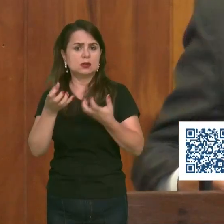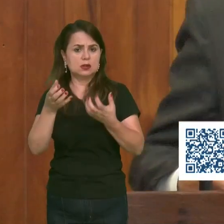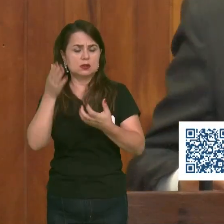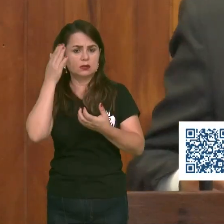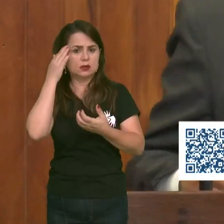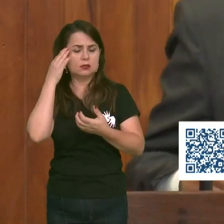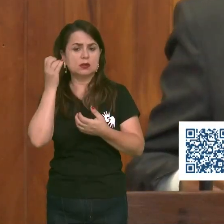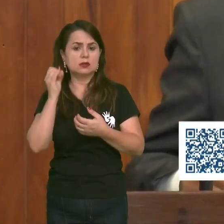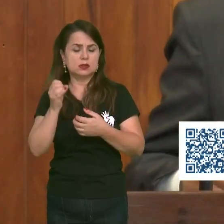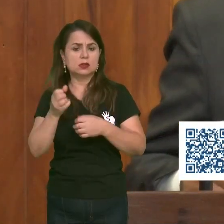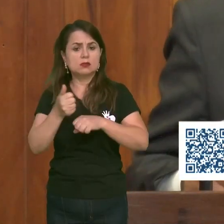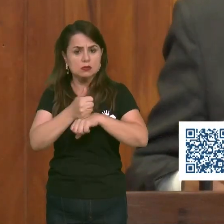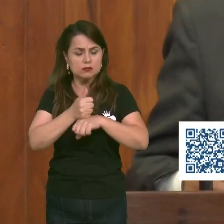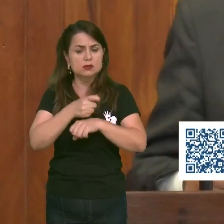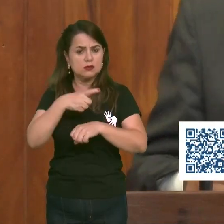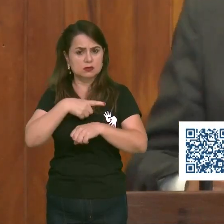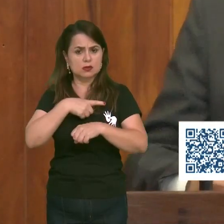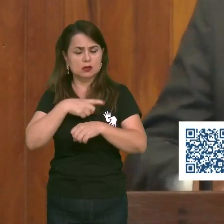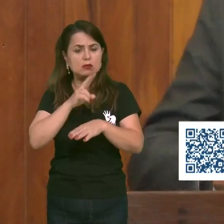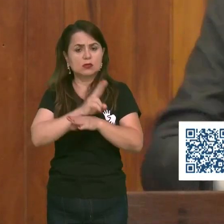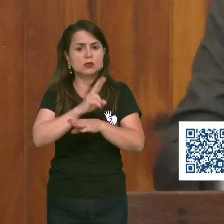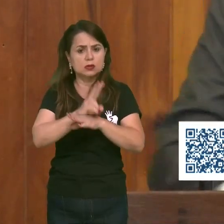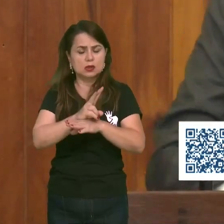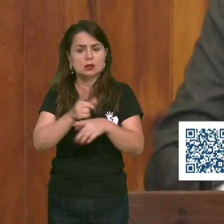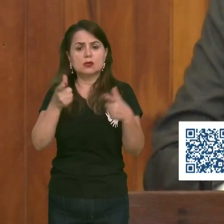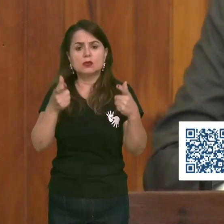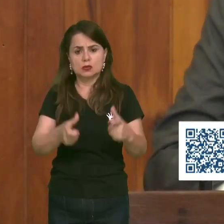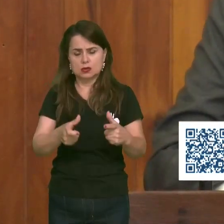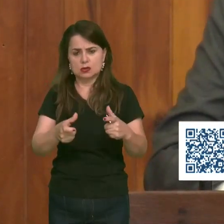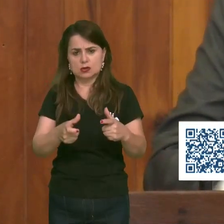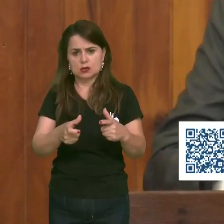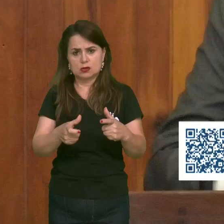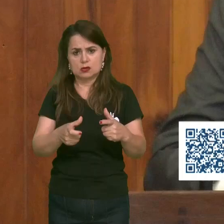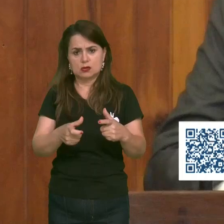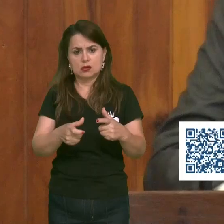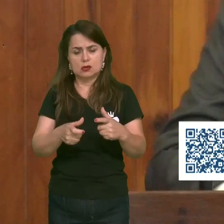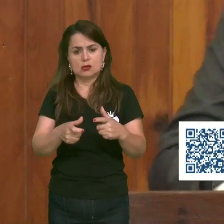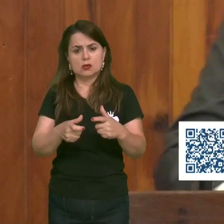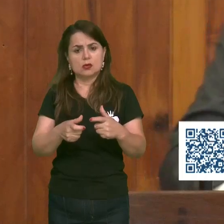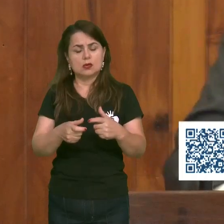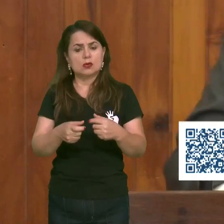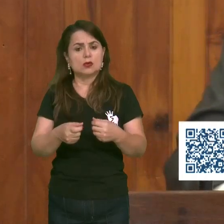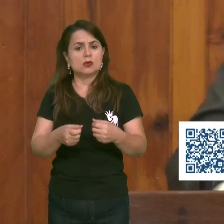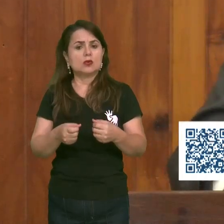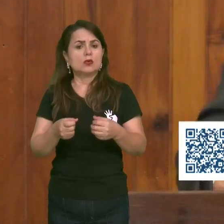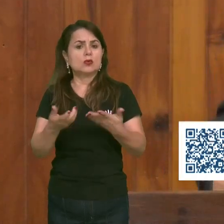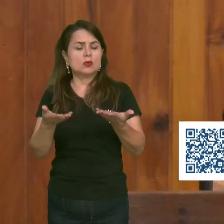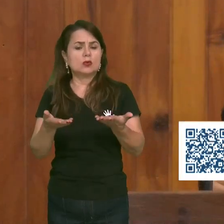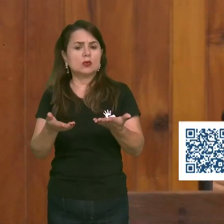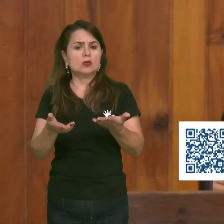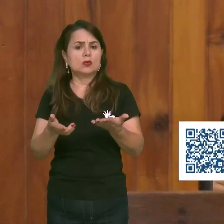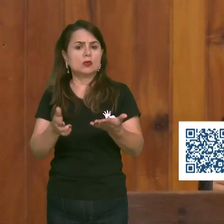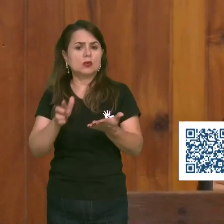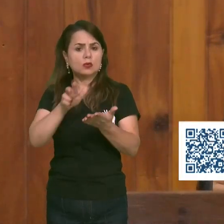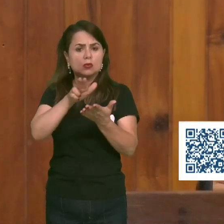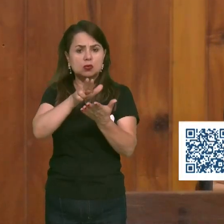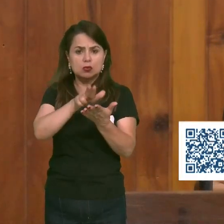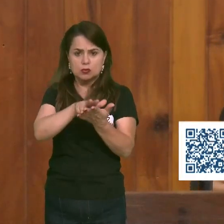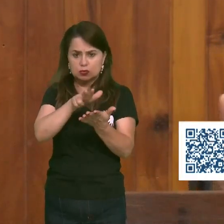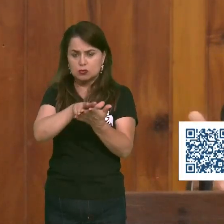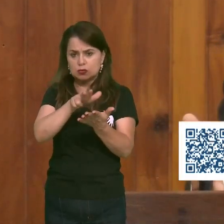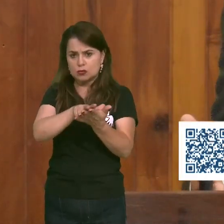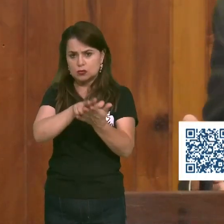esse poder de investimento para estar regulamentando aqui o SAMU na cidade de Marília